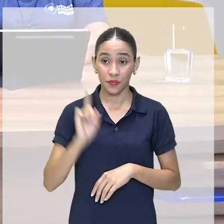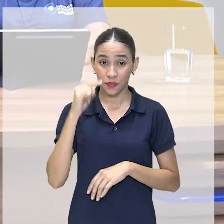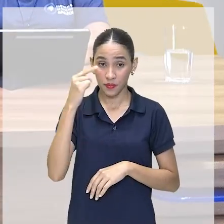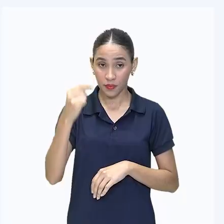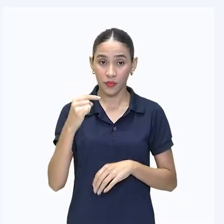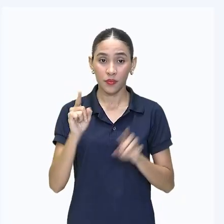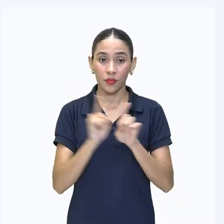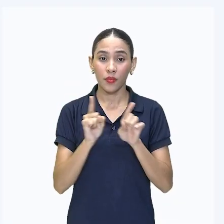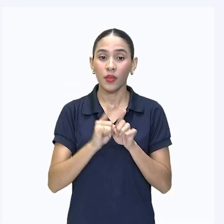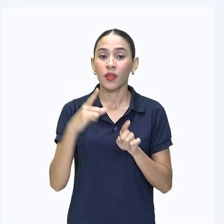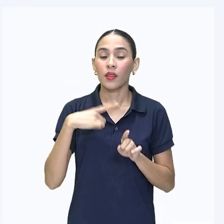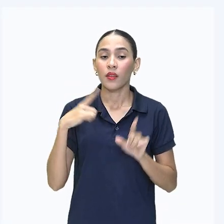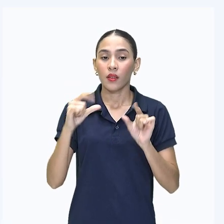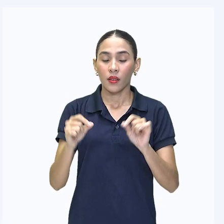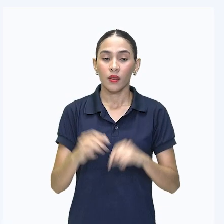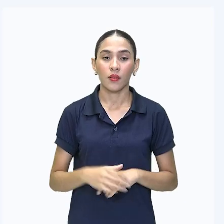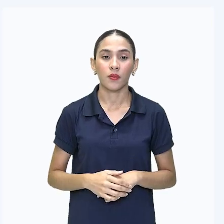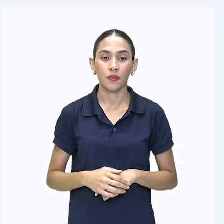Na sequência ali, ó,